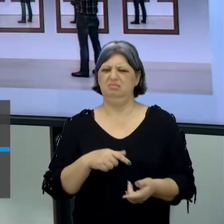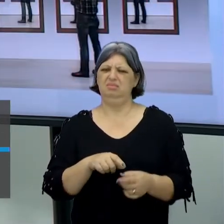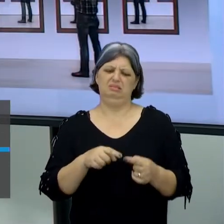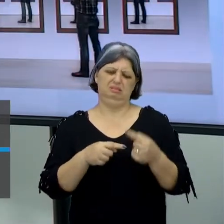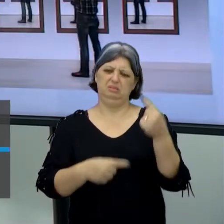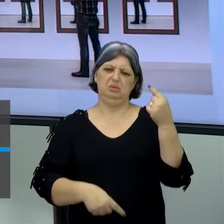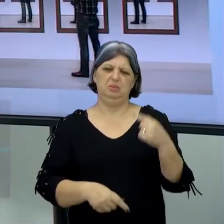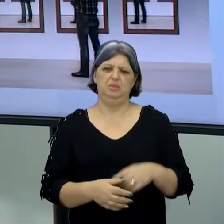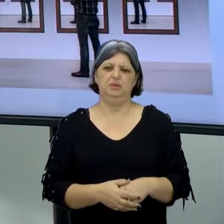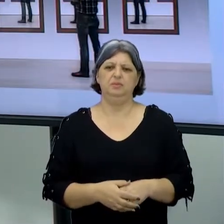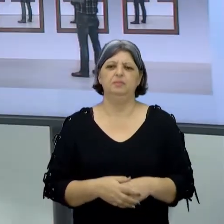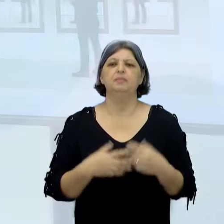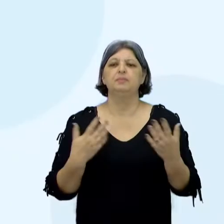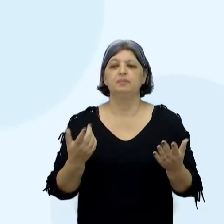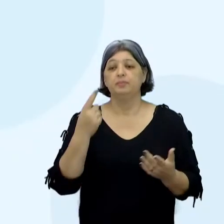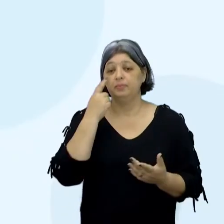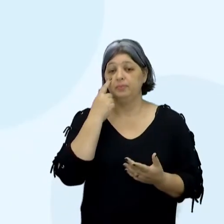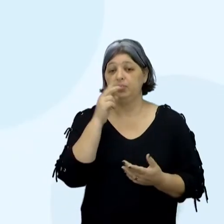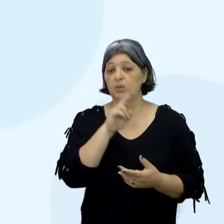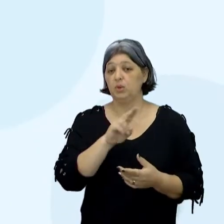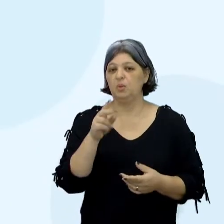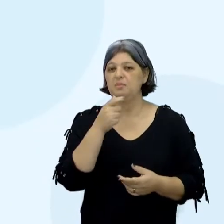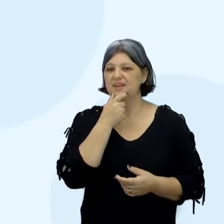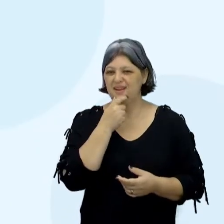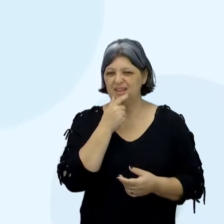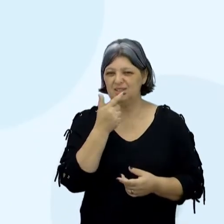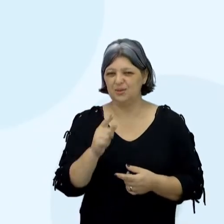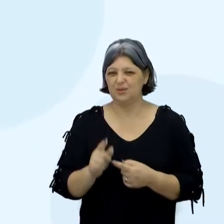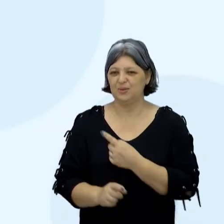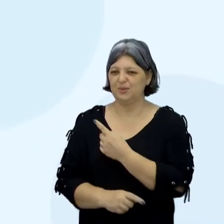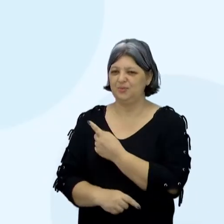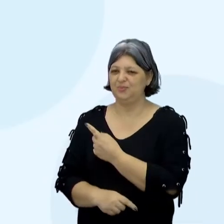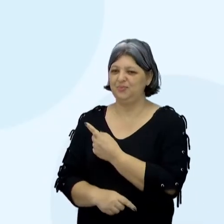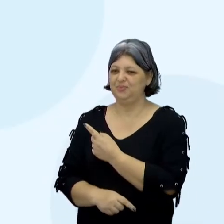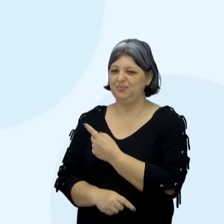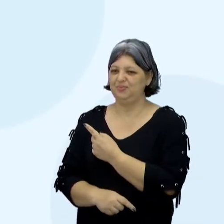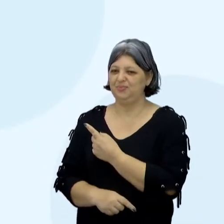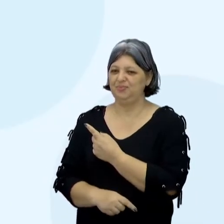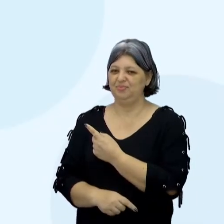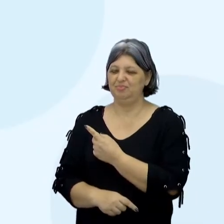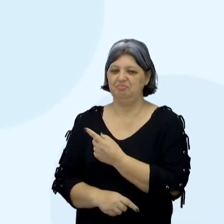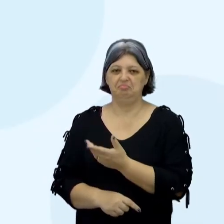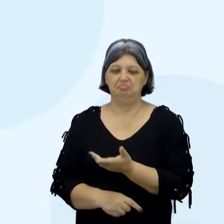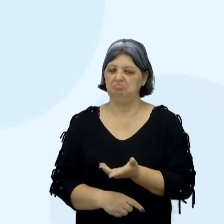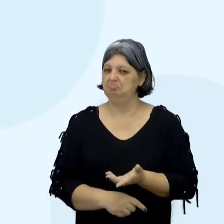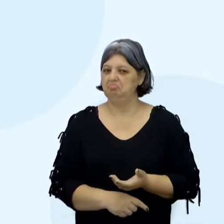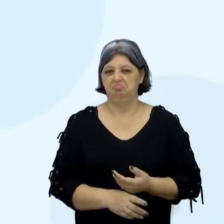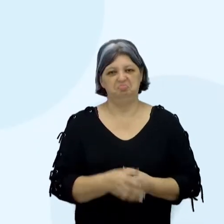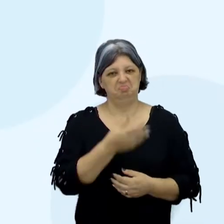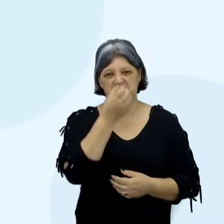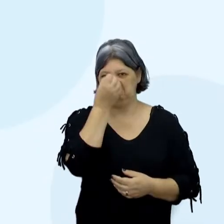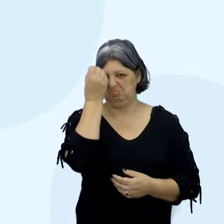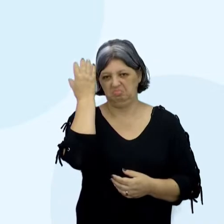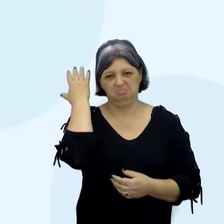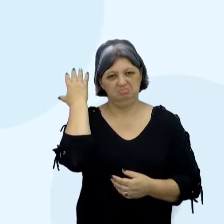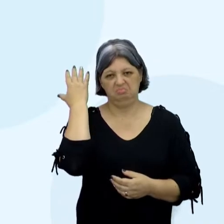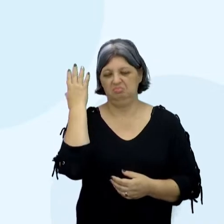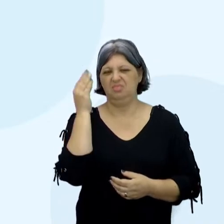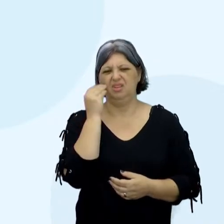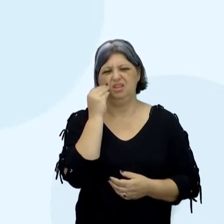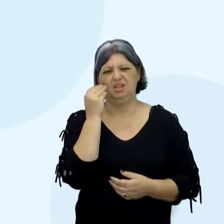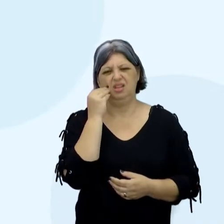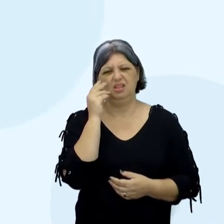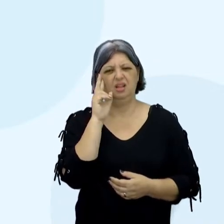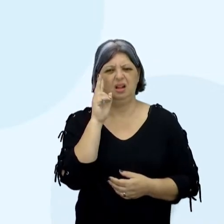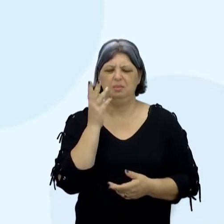próximo. Echo Chamber. Lembra o que é Echo Chamber? Esse eu não sei mesmo. Nem lembro, não me lembro. O outro ainda lembrava assim de ter visto,